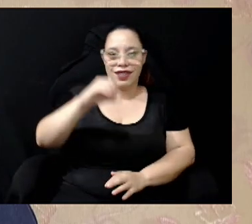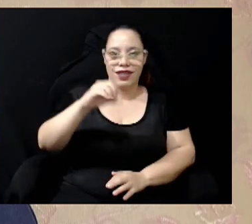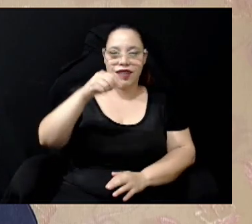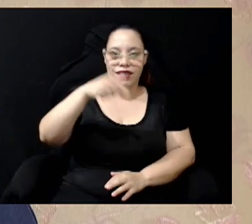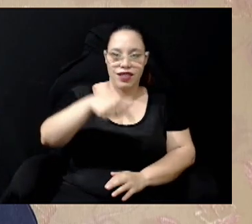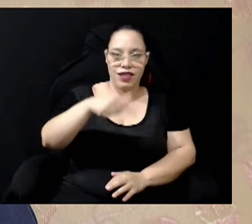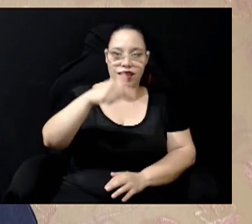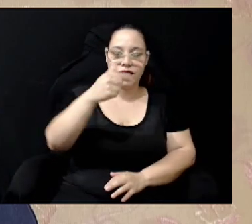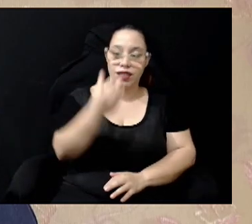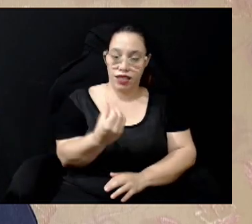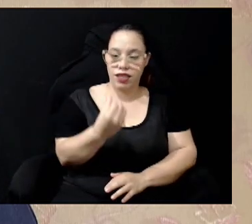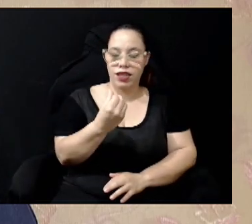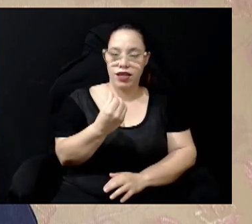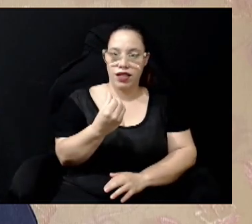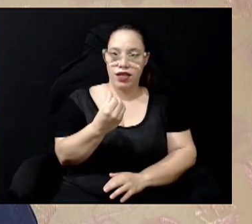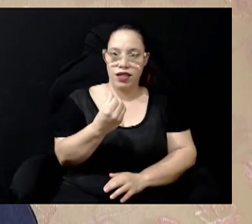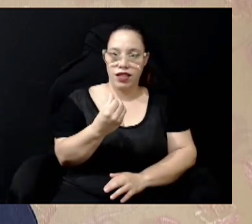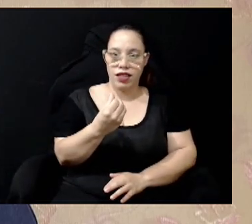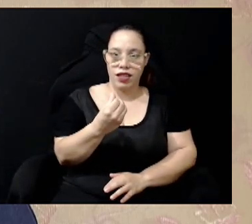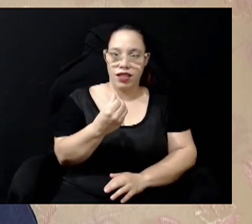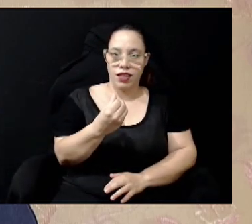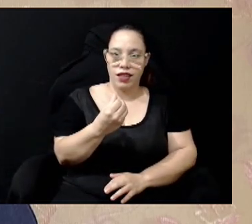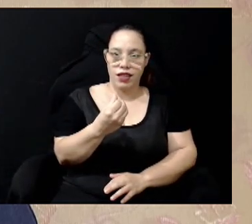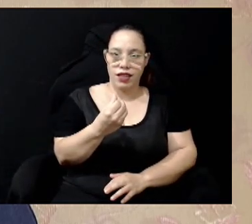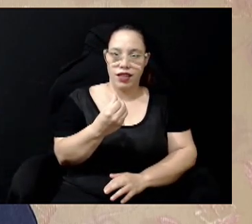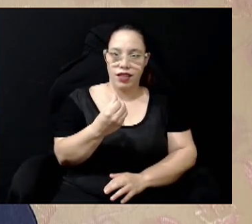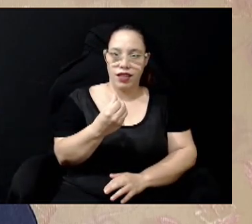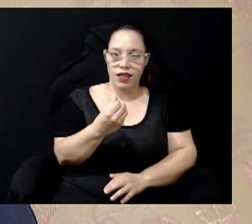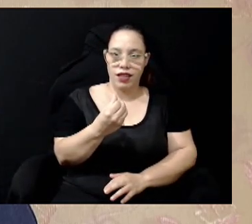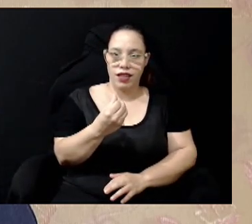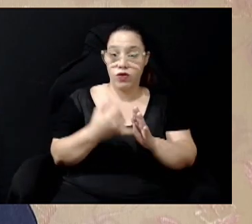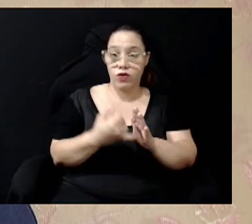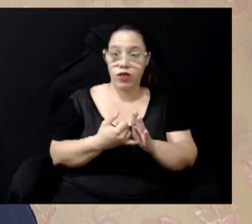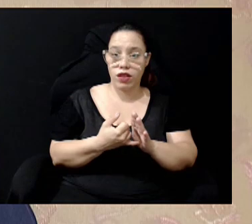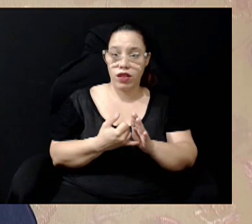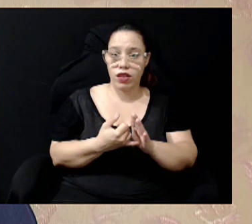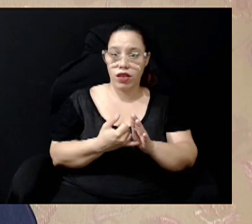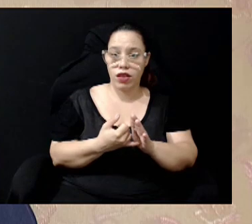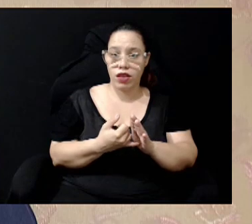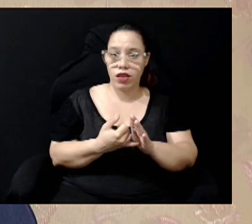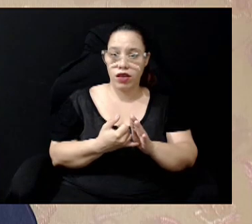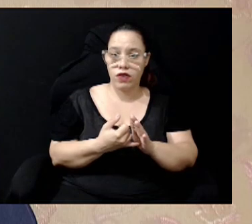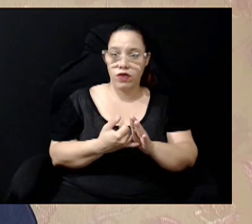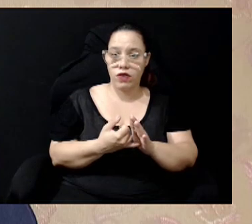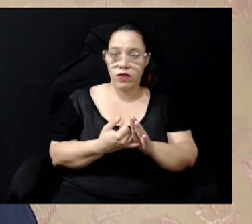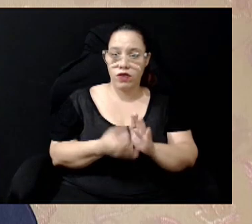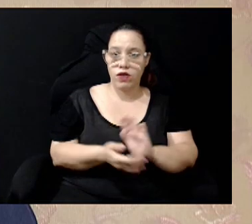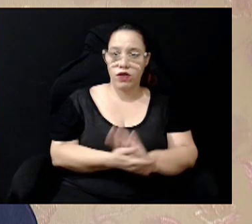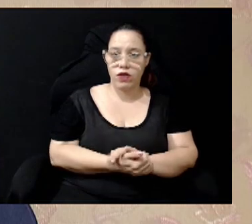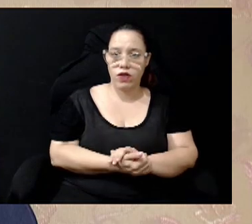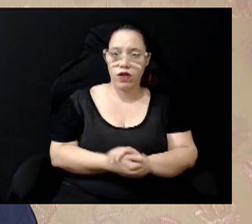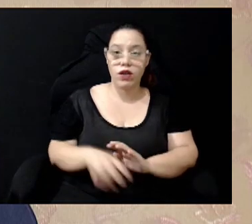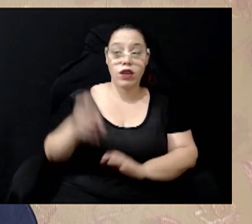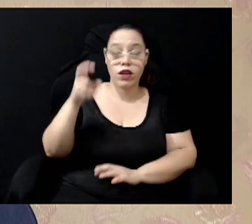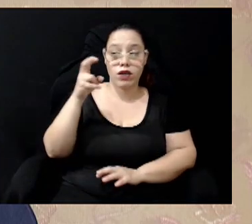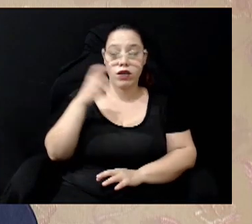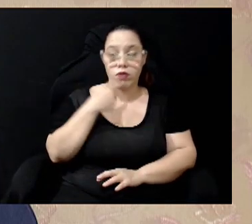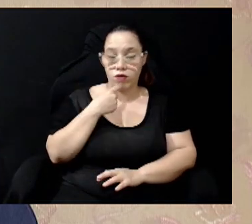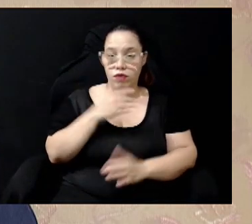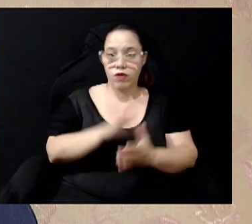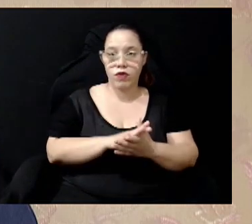1976, na data da fundação, a mesma data da fundação da academia, 17 de